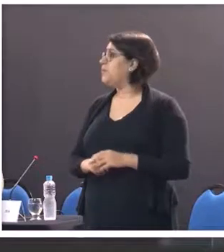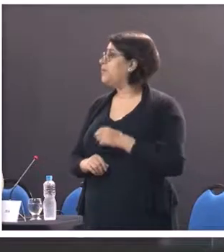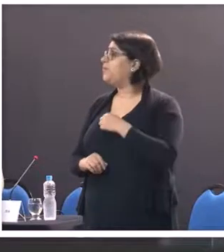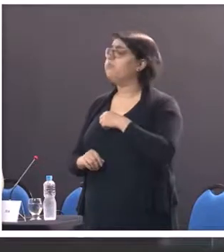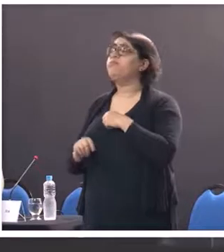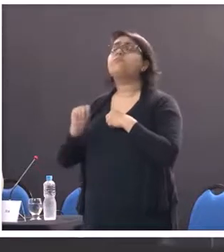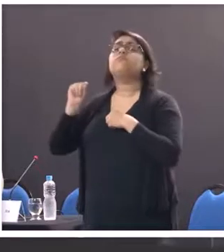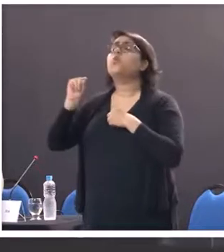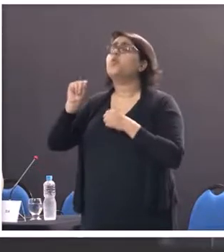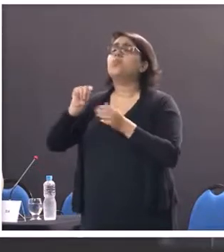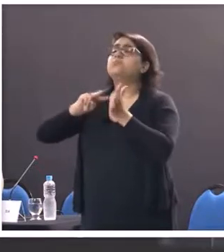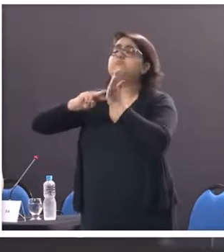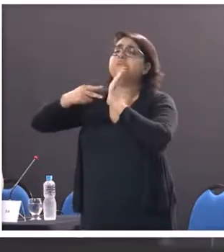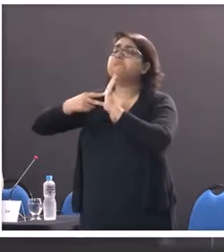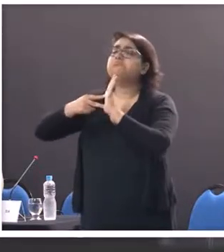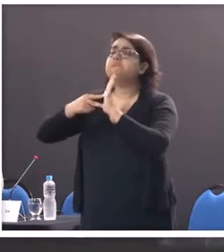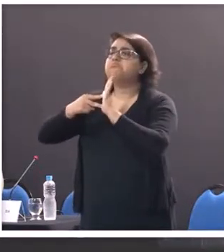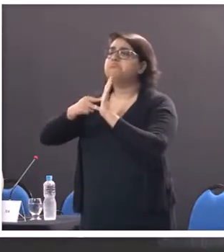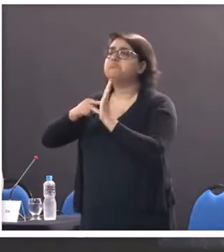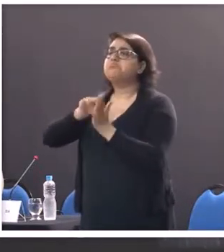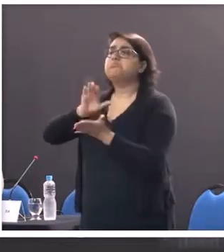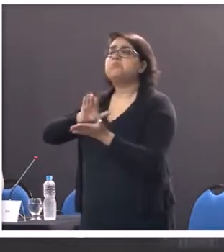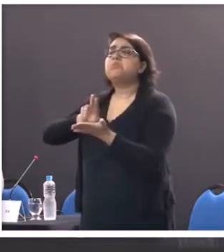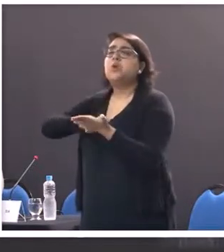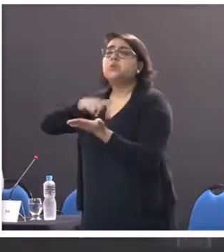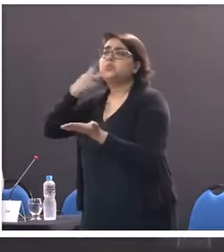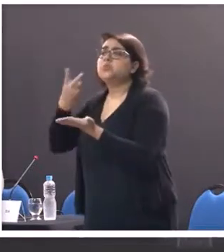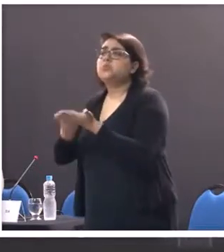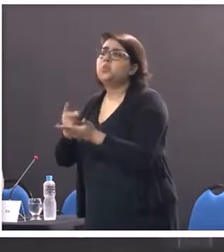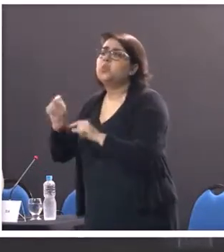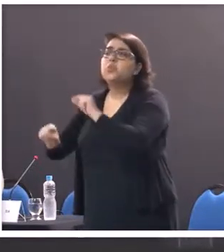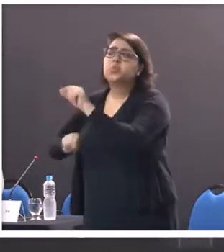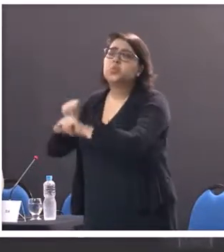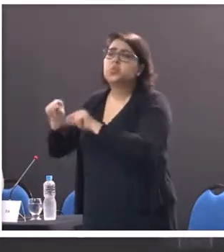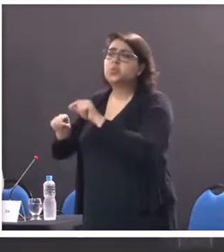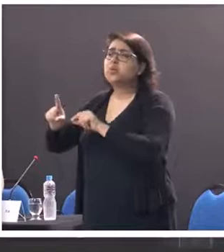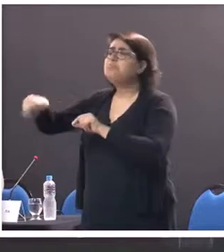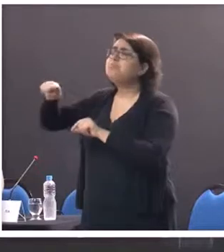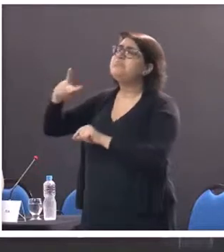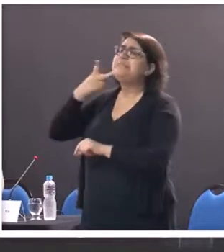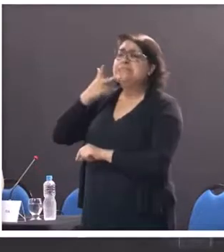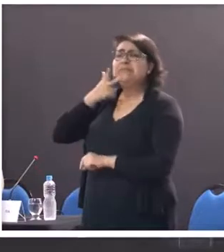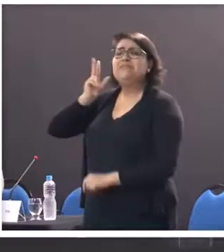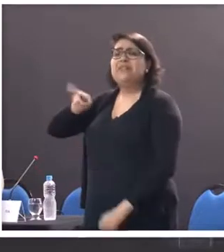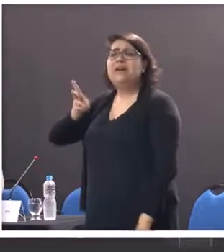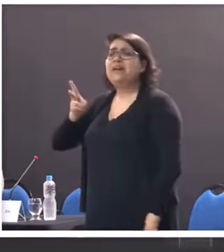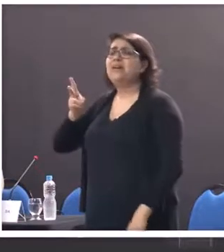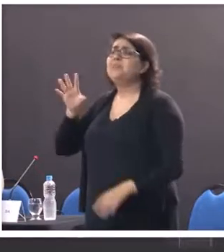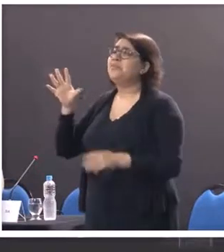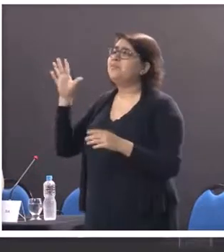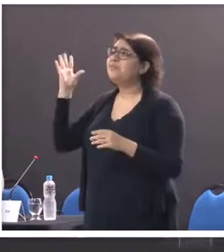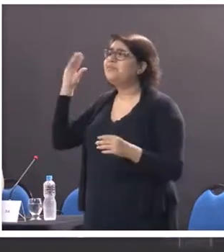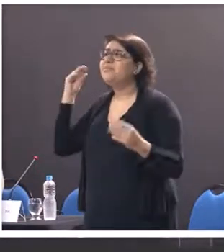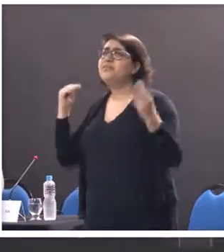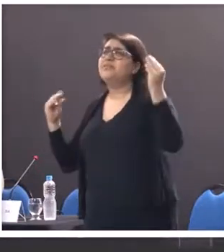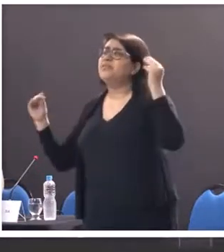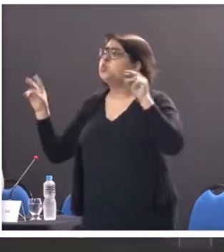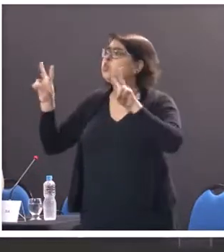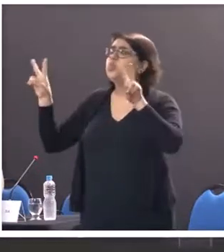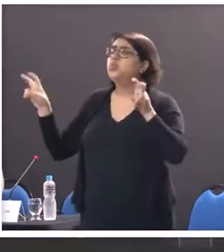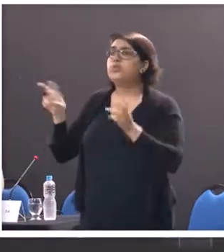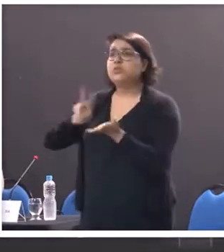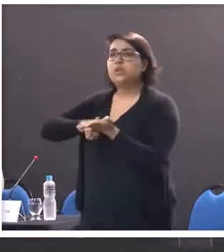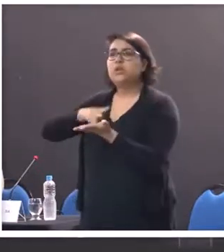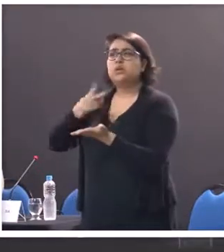E o que é tradução? O que é isso? Que a gente tanto fala, tanto ouve falar sobre